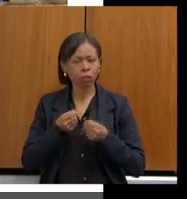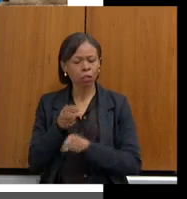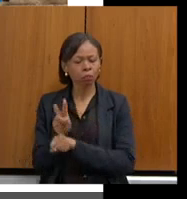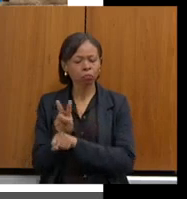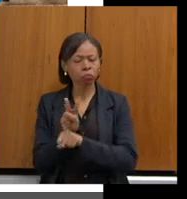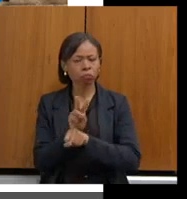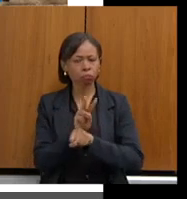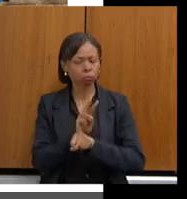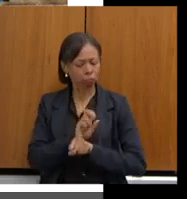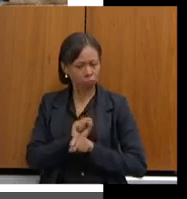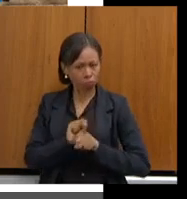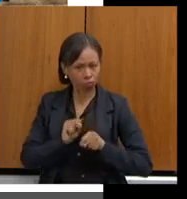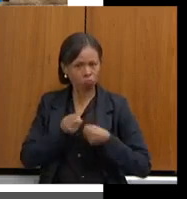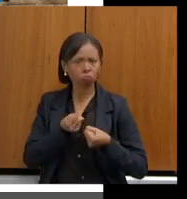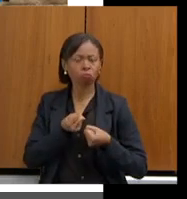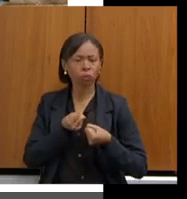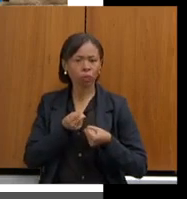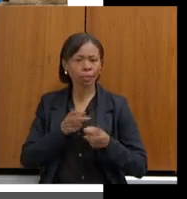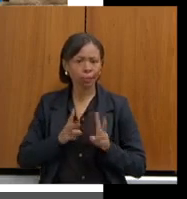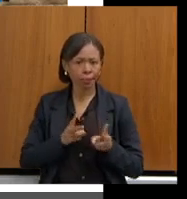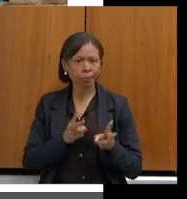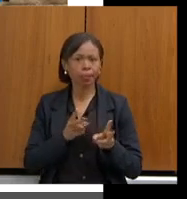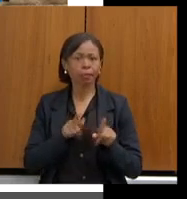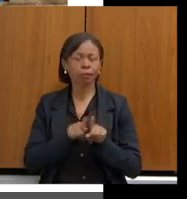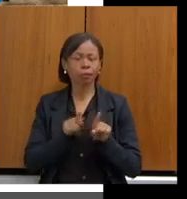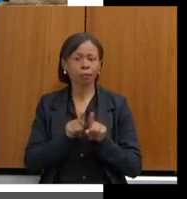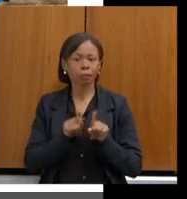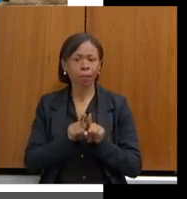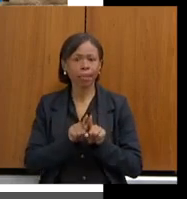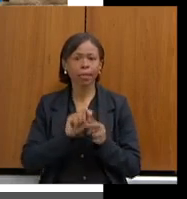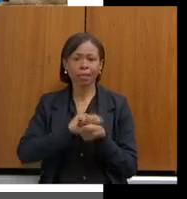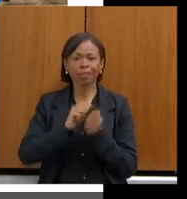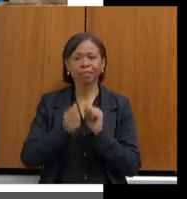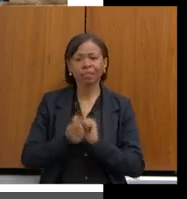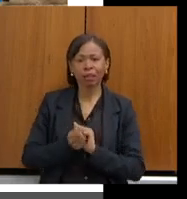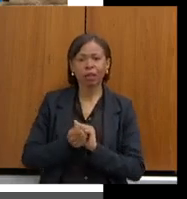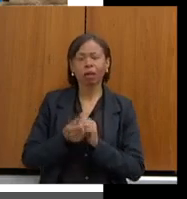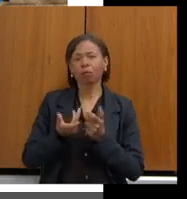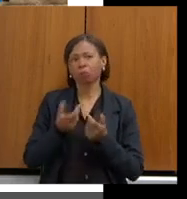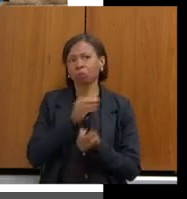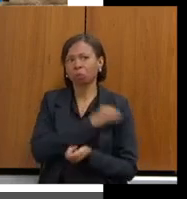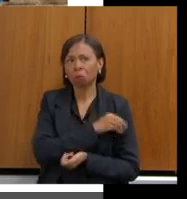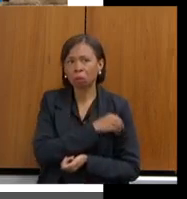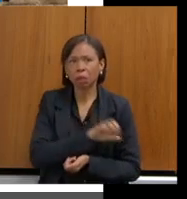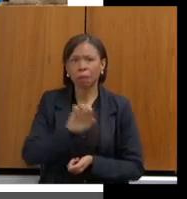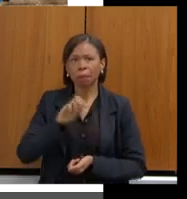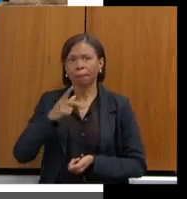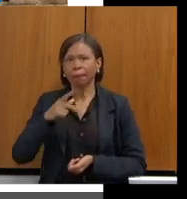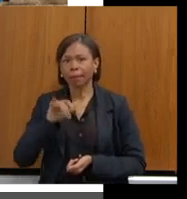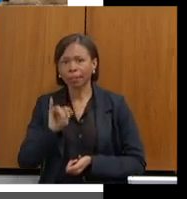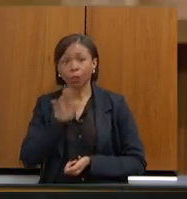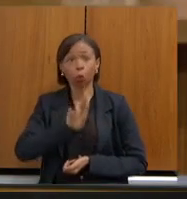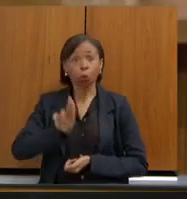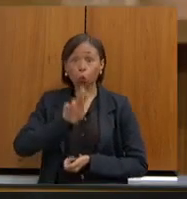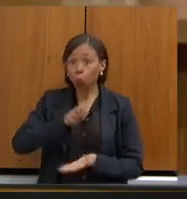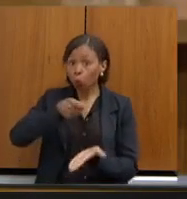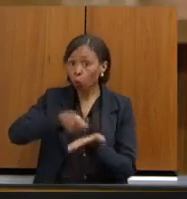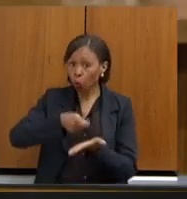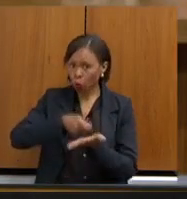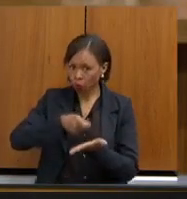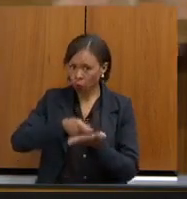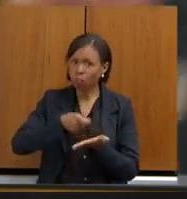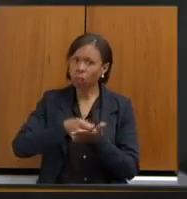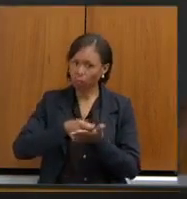e adaptação das instalações com a distribuição de álcool gel é PIS o uso obrigatório